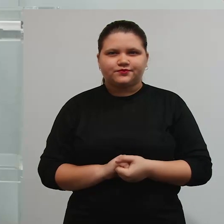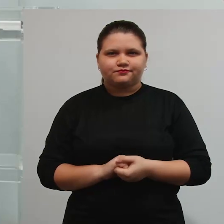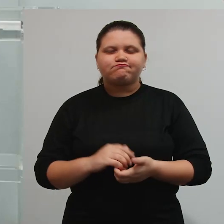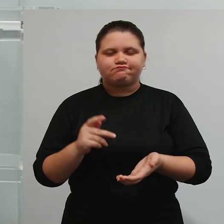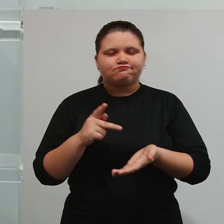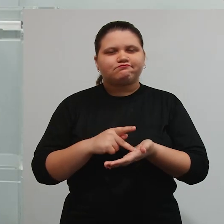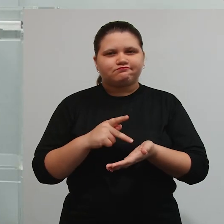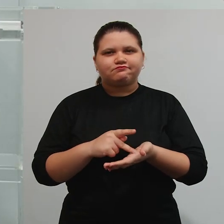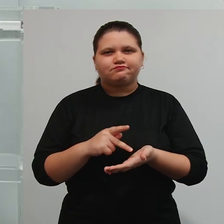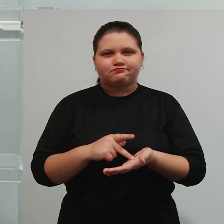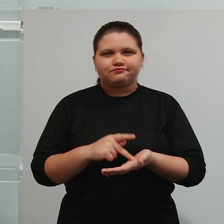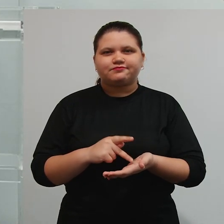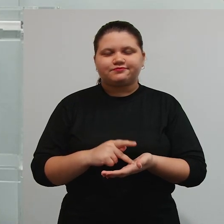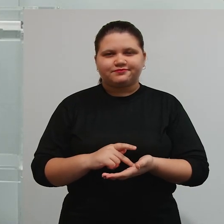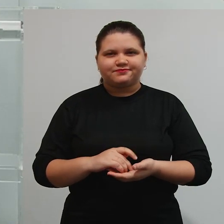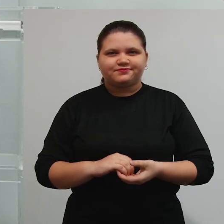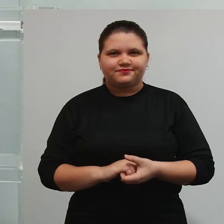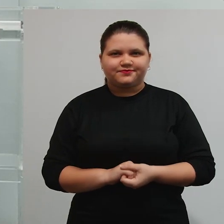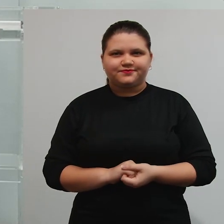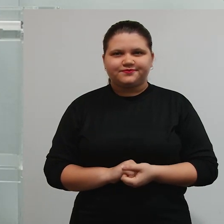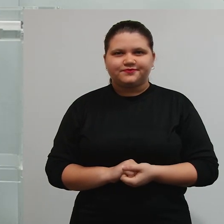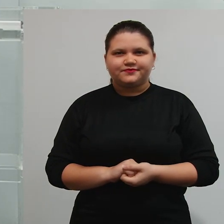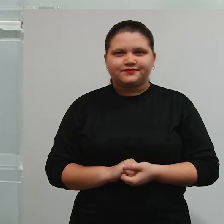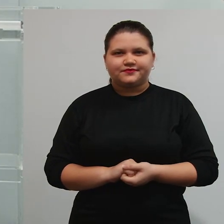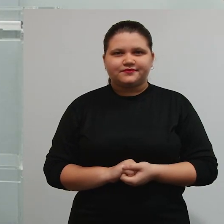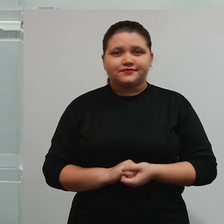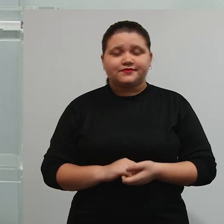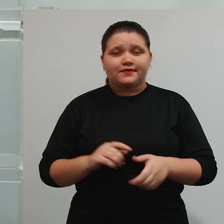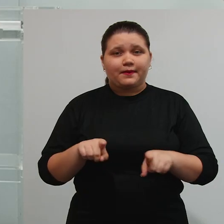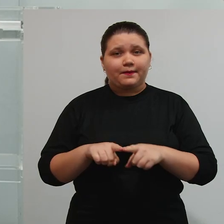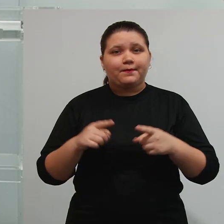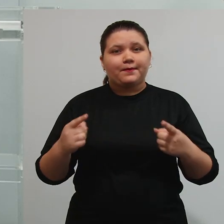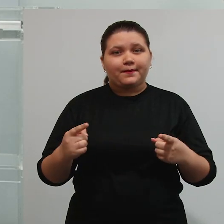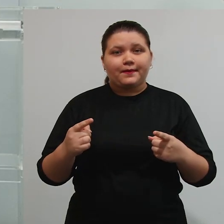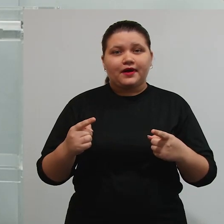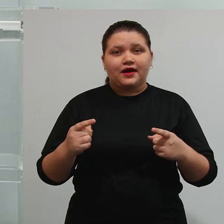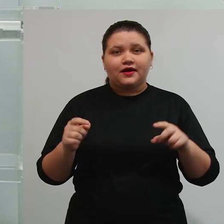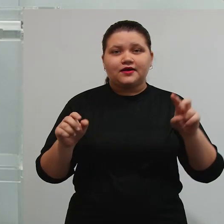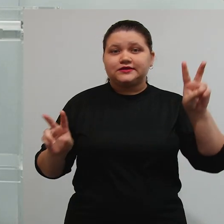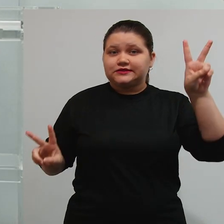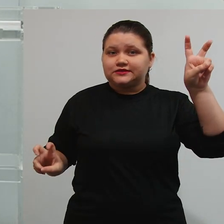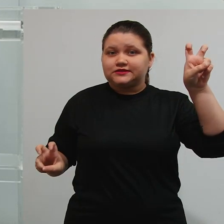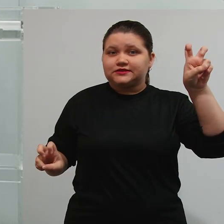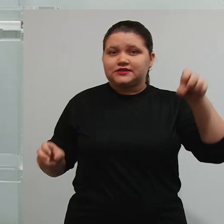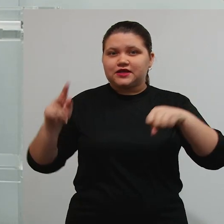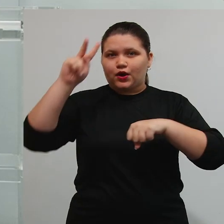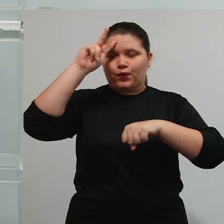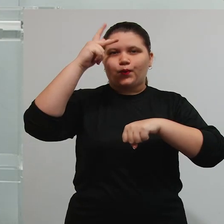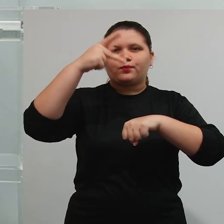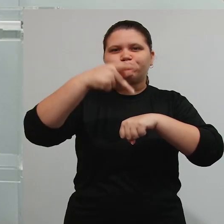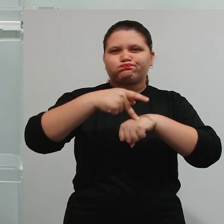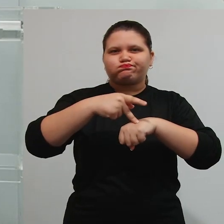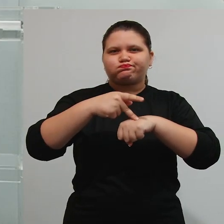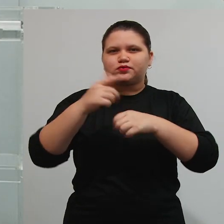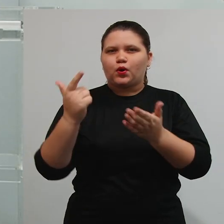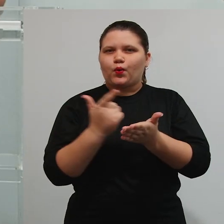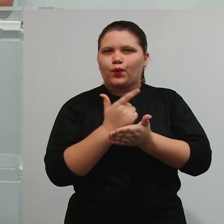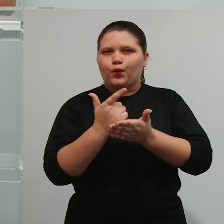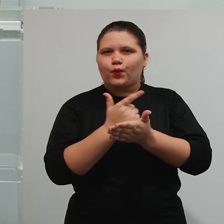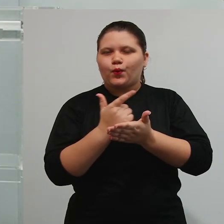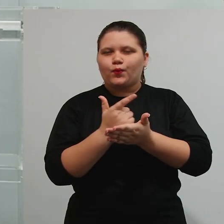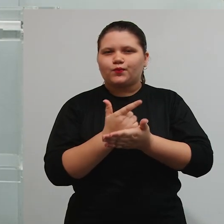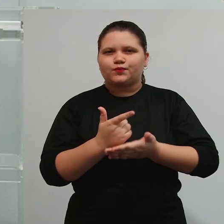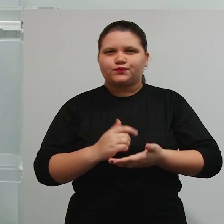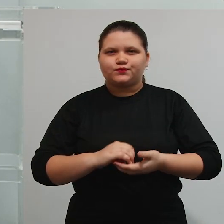uma verdade. Você pode copiar e colar, desde que você cite a fonte. E quando que você pode copiar e colar?